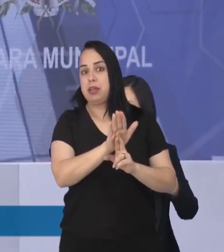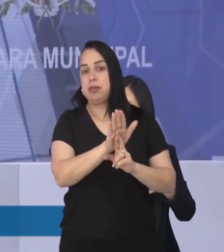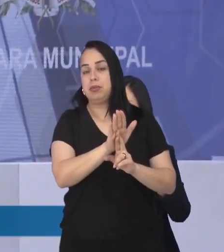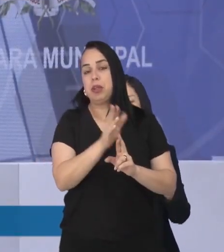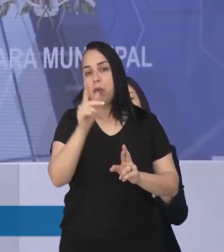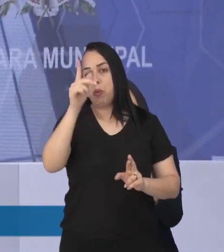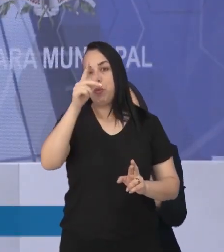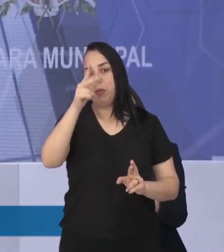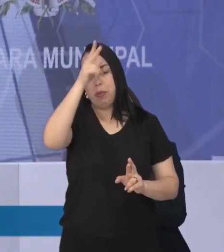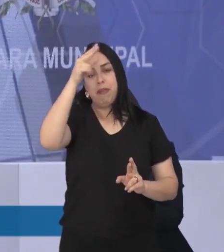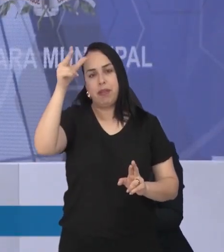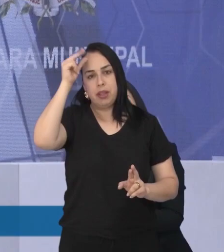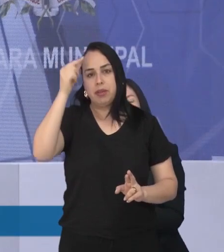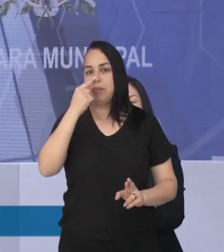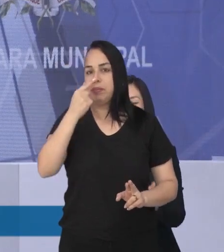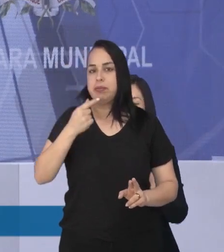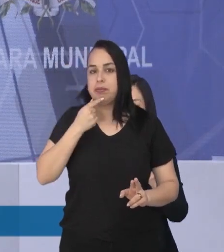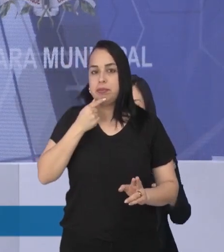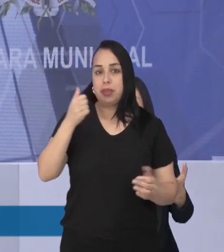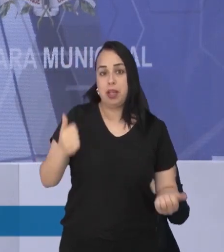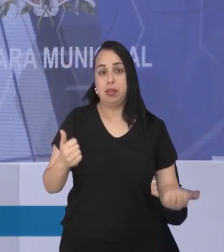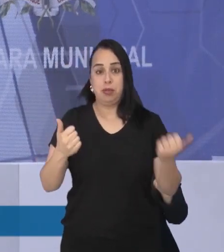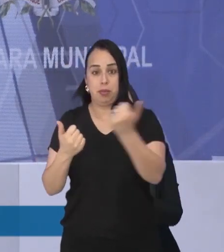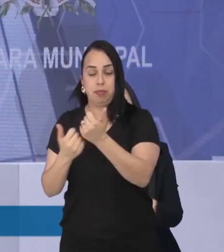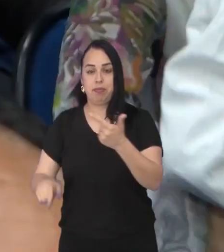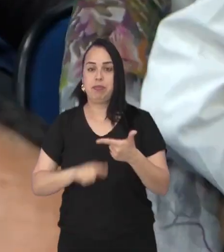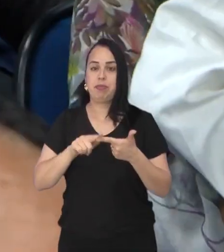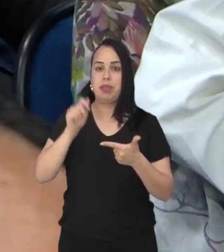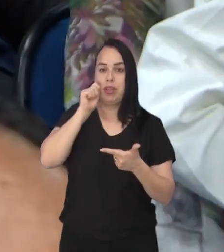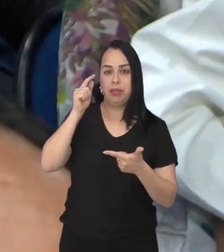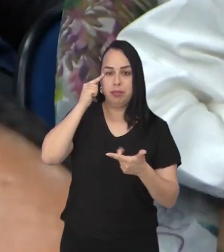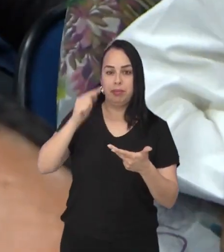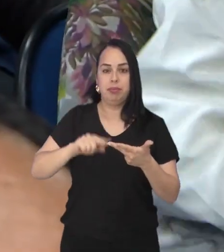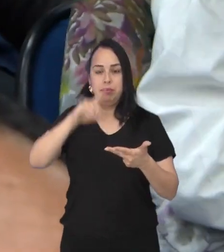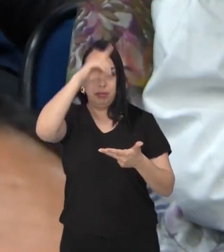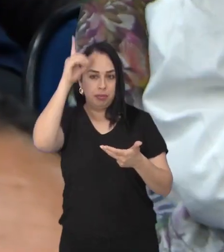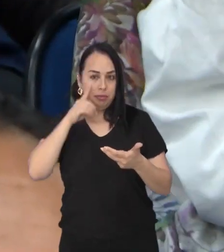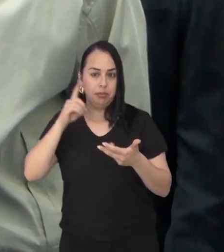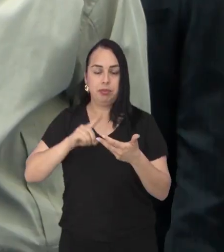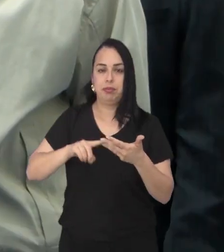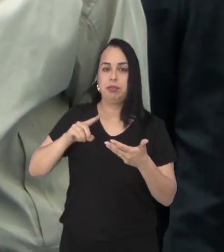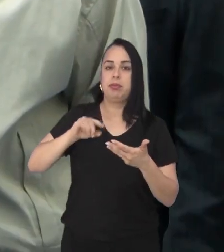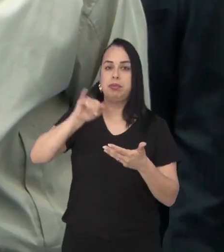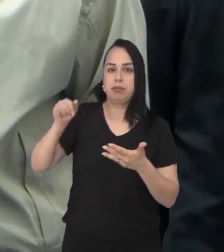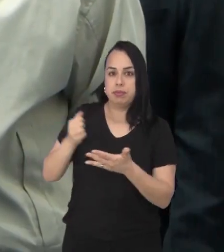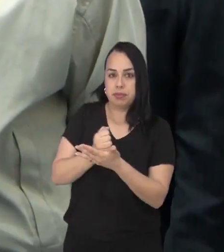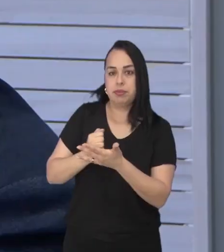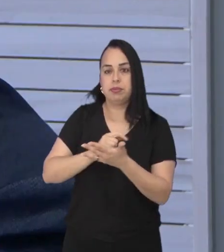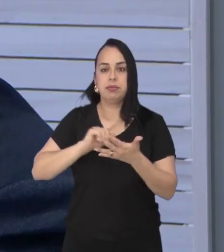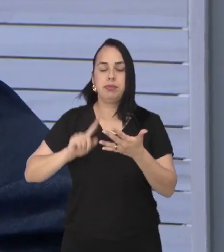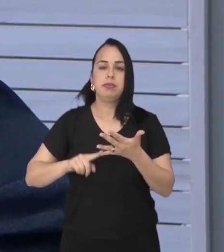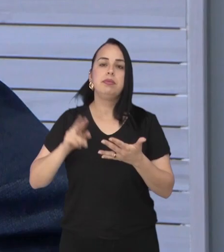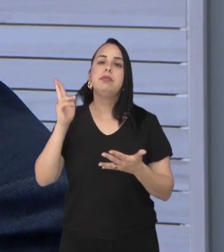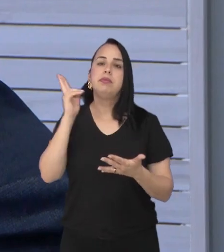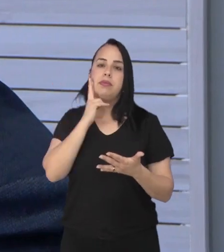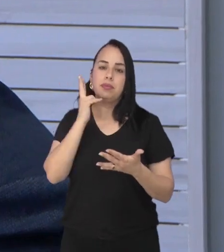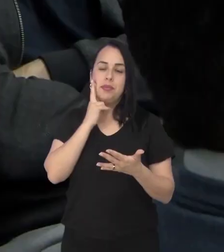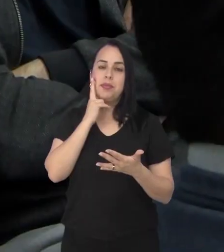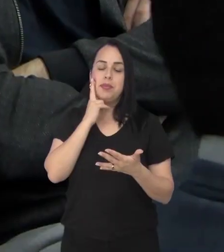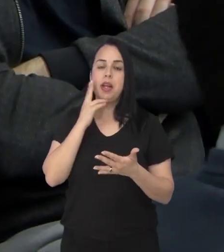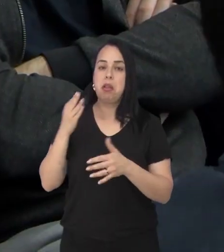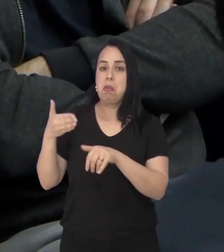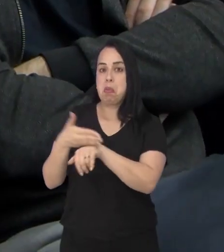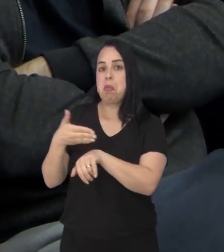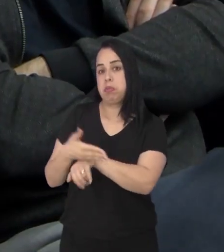que representou o prefeito da cidade, Anderson Farias, além de Amélia Naomi, Dulce Rita, Júnior da Farmácia